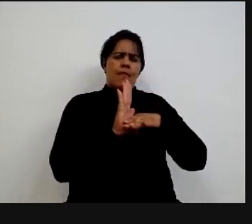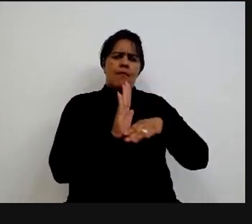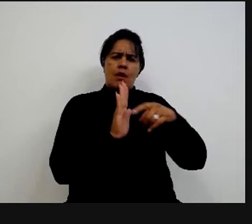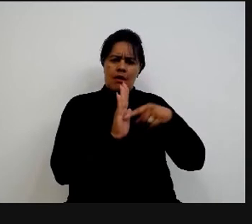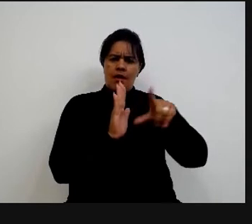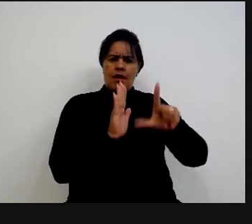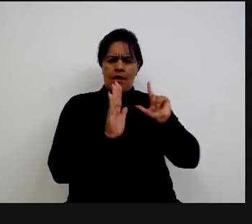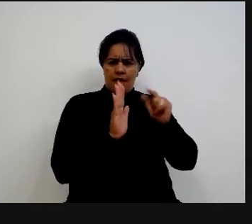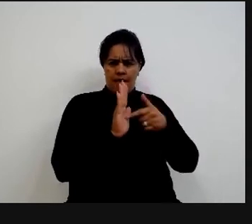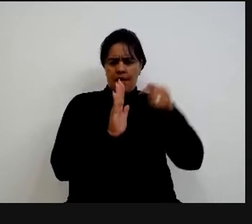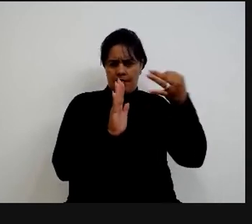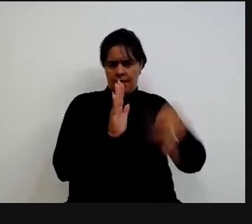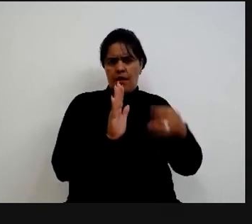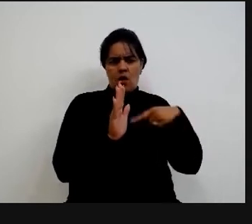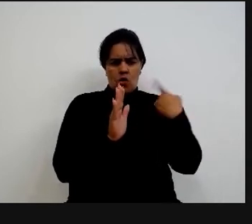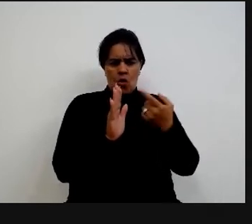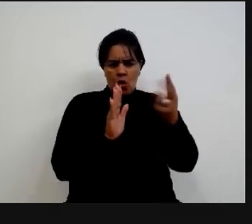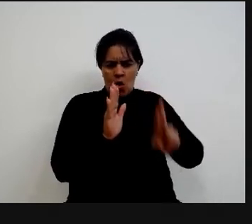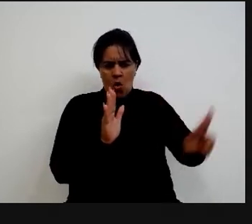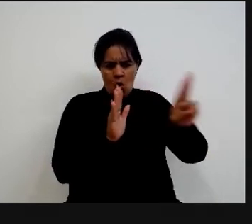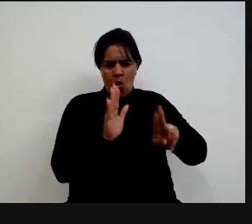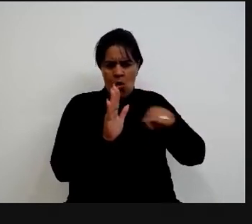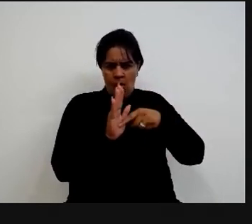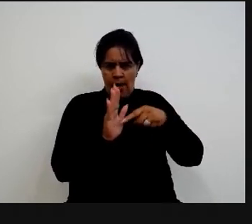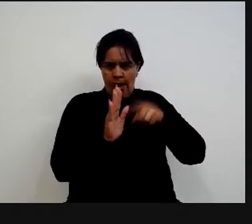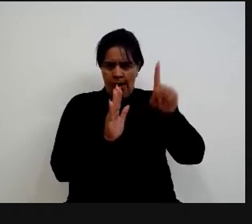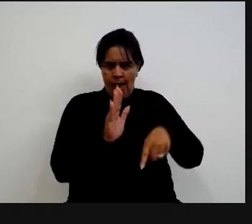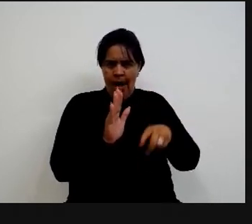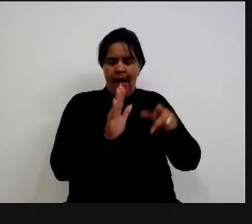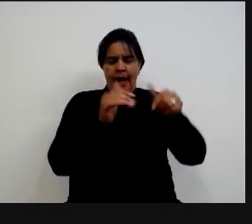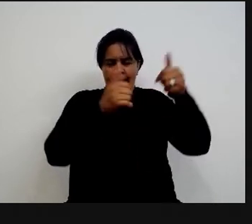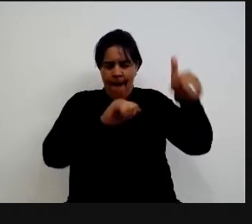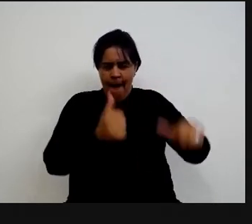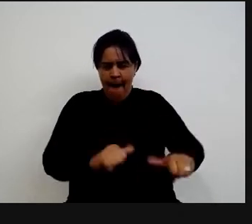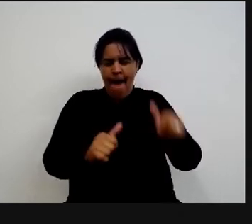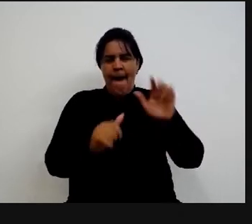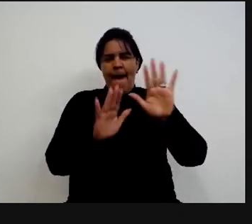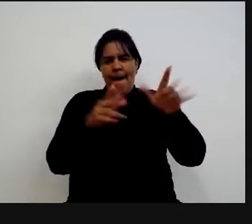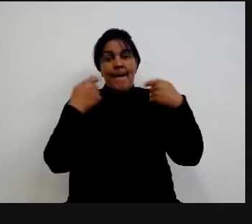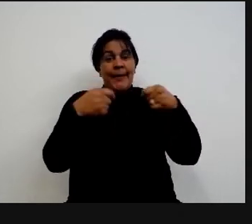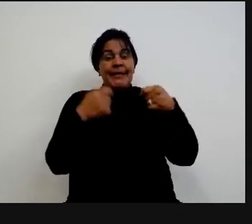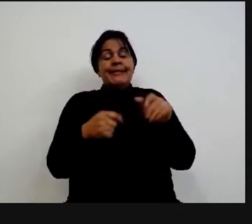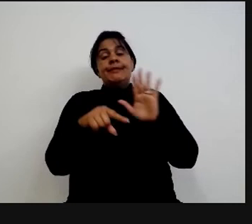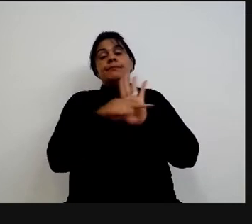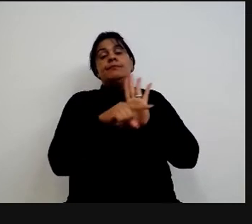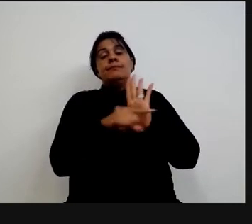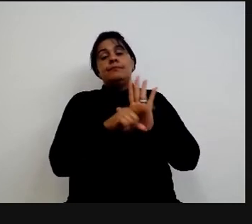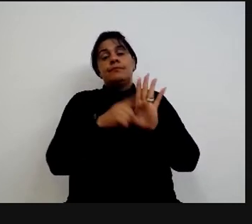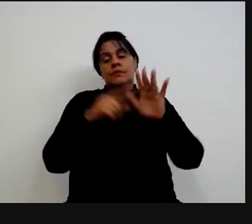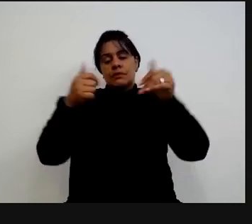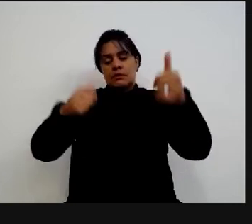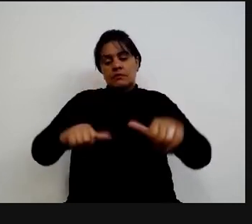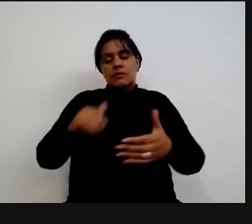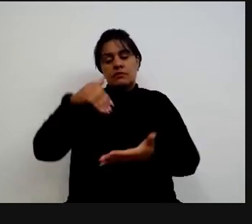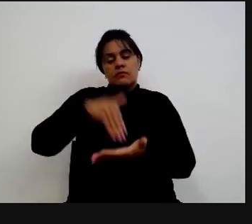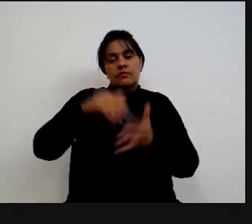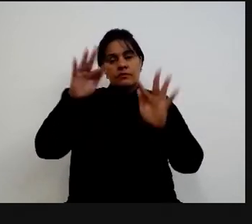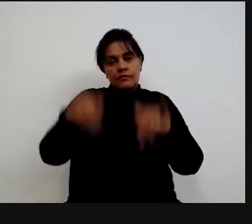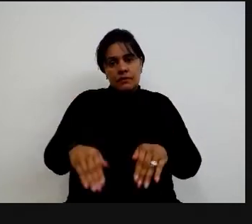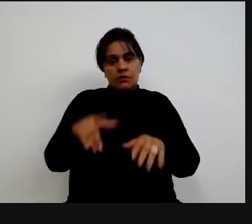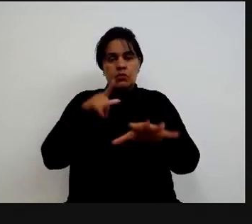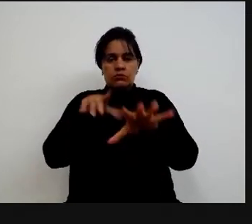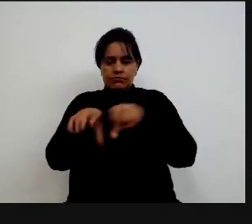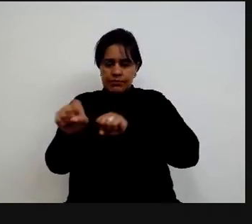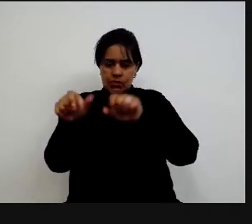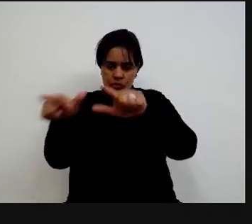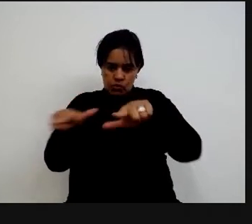gente utiliza como pré-requisito para uma avaliação, a gente ter o mínimo, uma avaliação final de